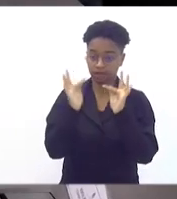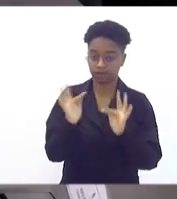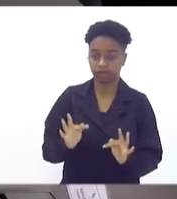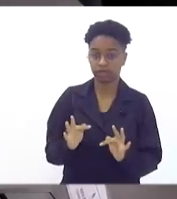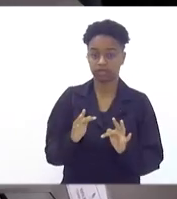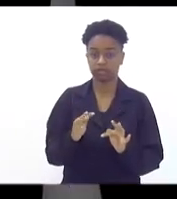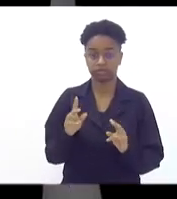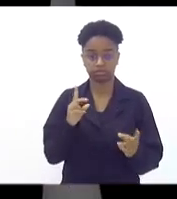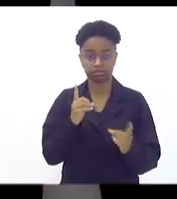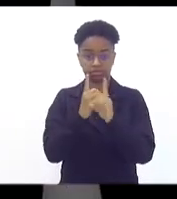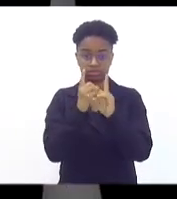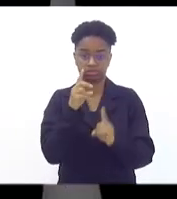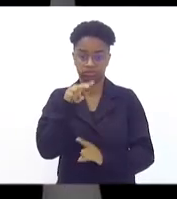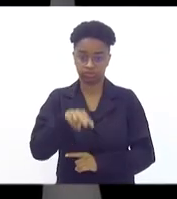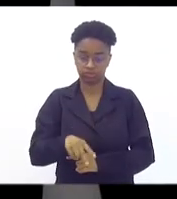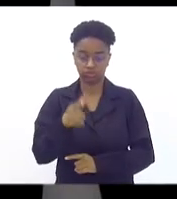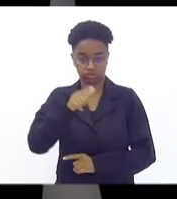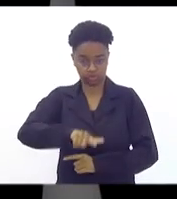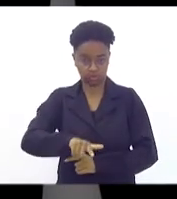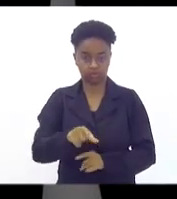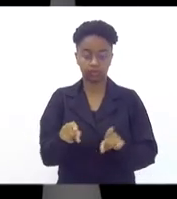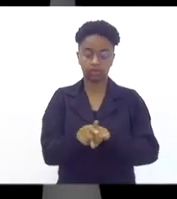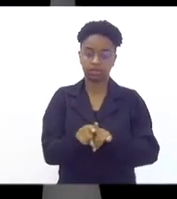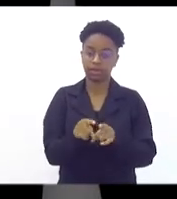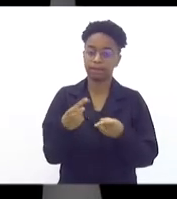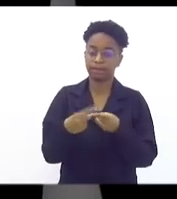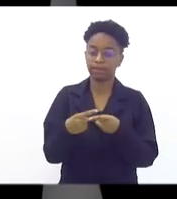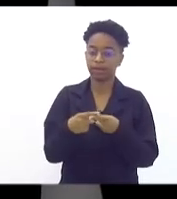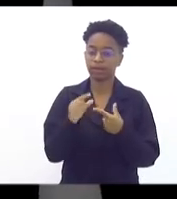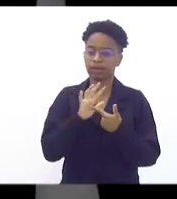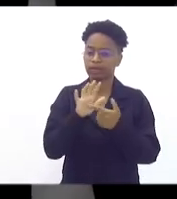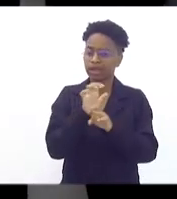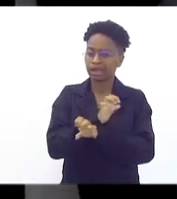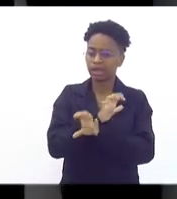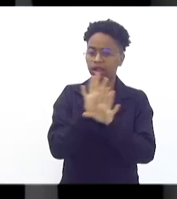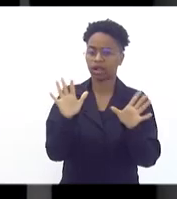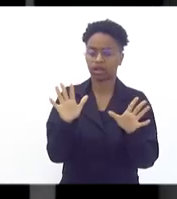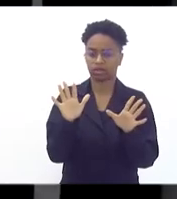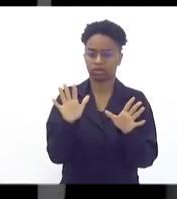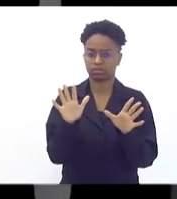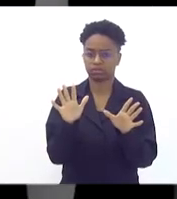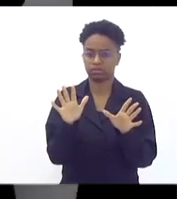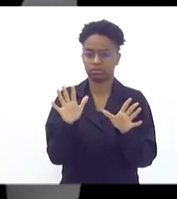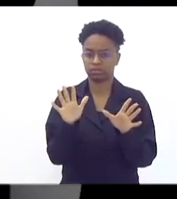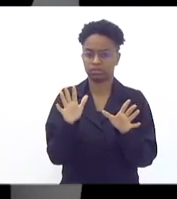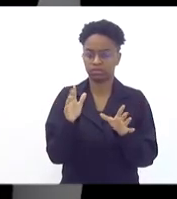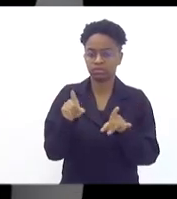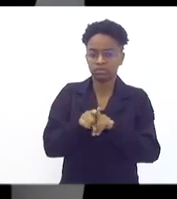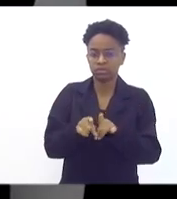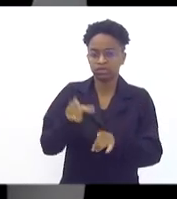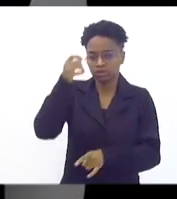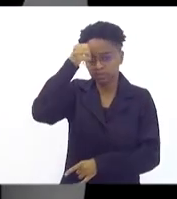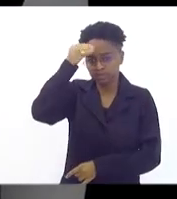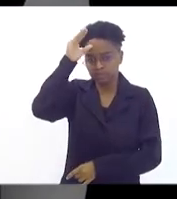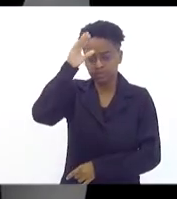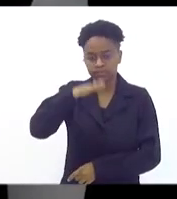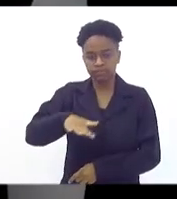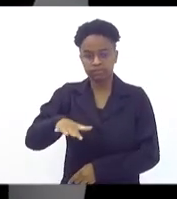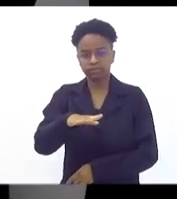revê-lo e principalmente pela manifestação com tanta clareza com tanta tanto conhecimento do